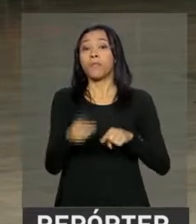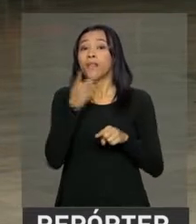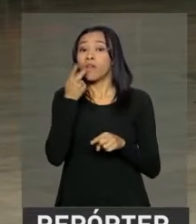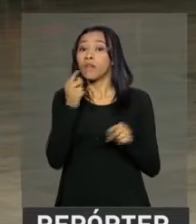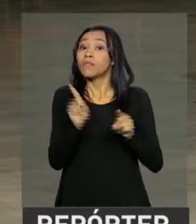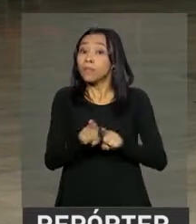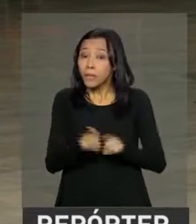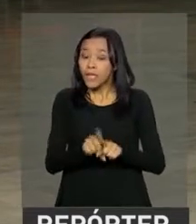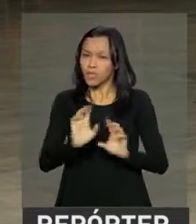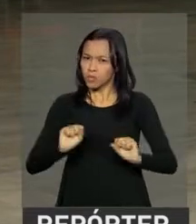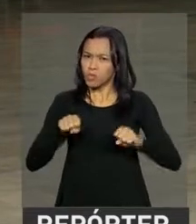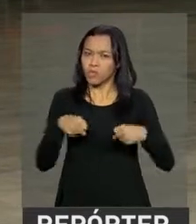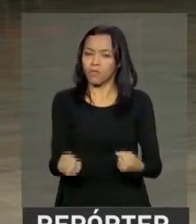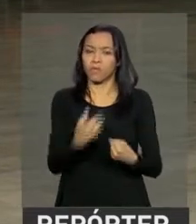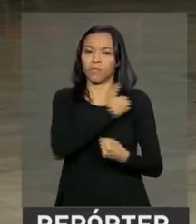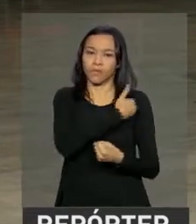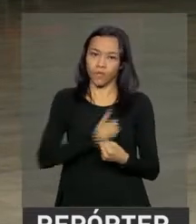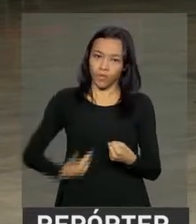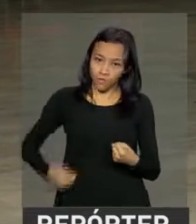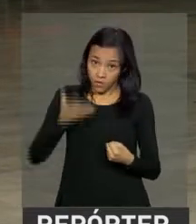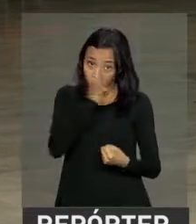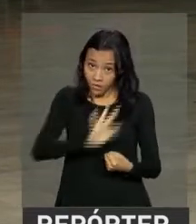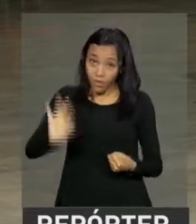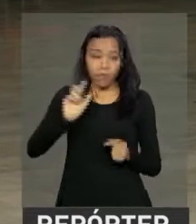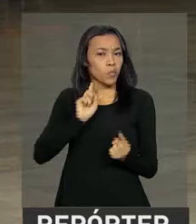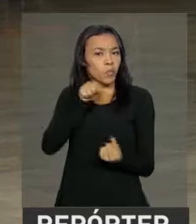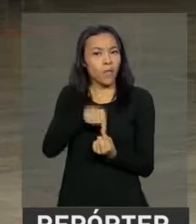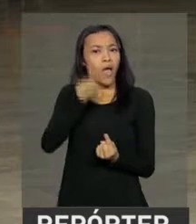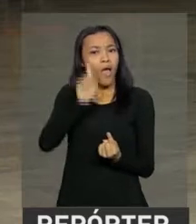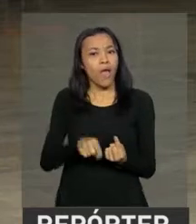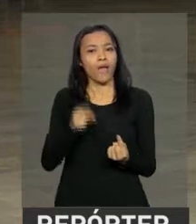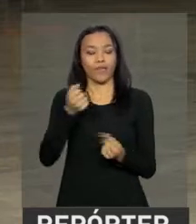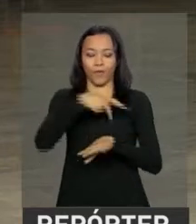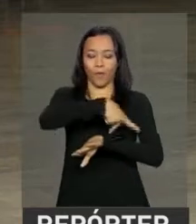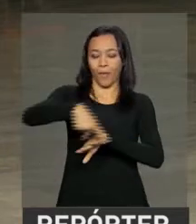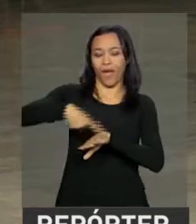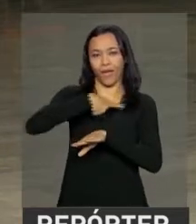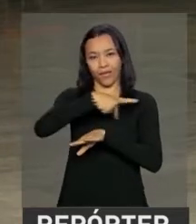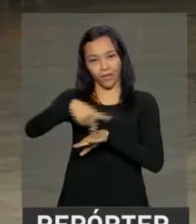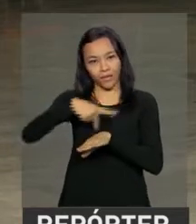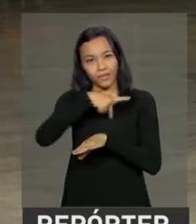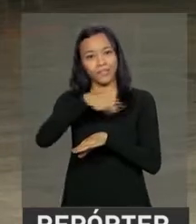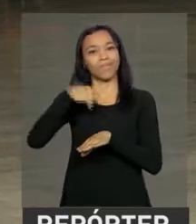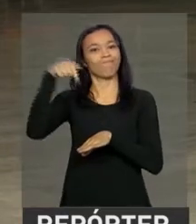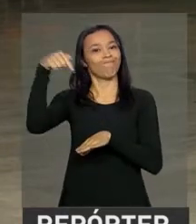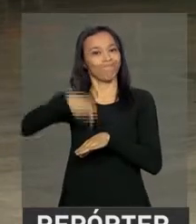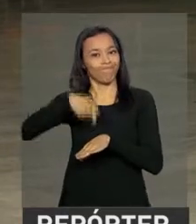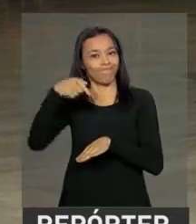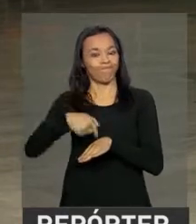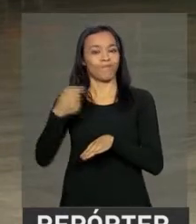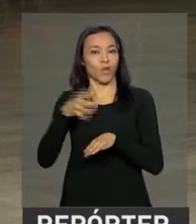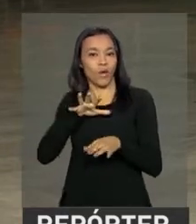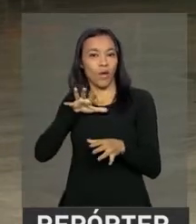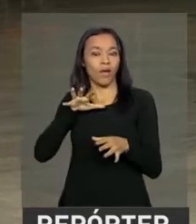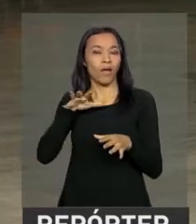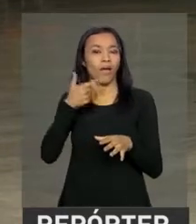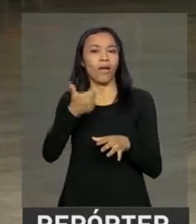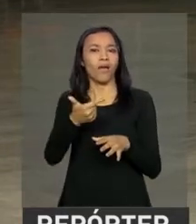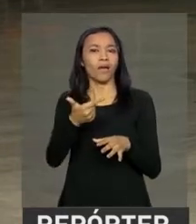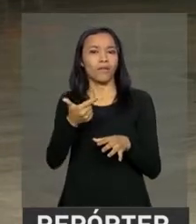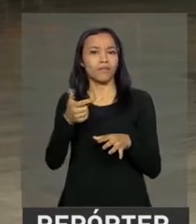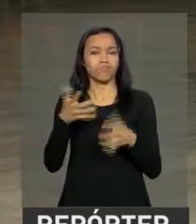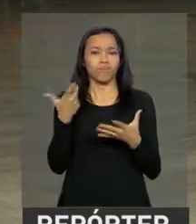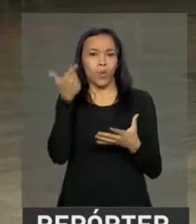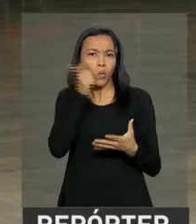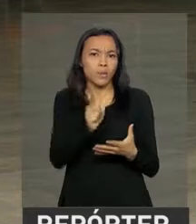os esforços do governo federal são para que o país reconquiste o papel, o espaço, né, no